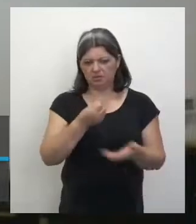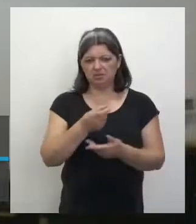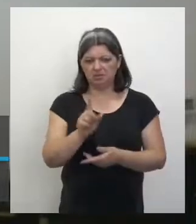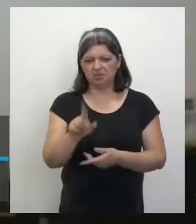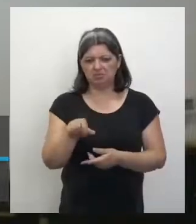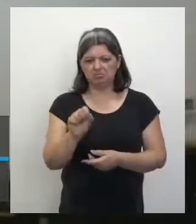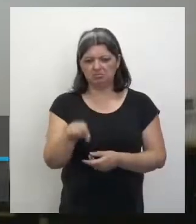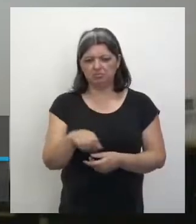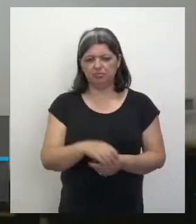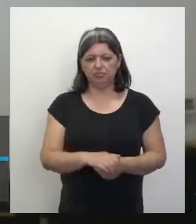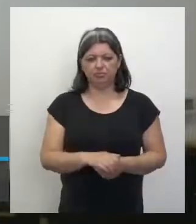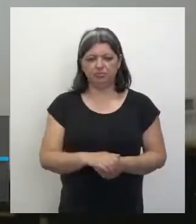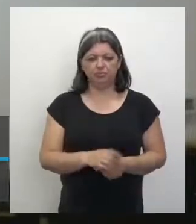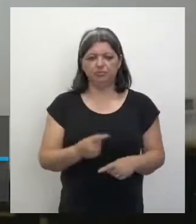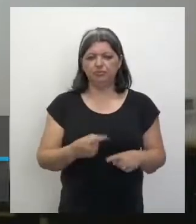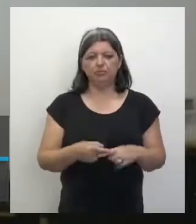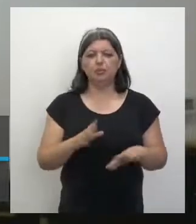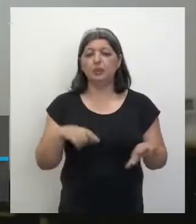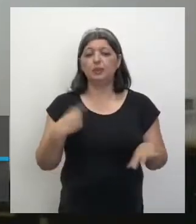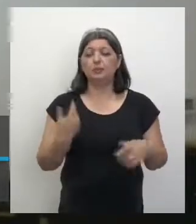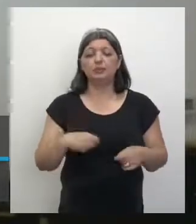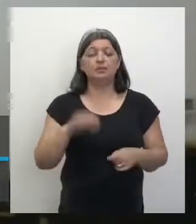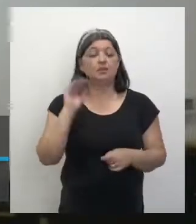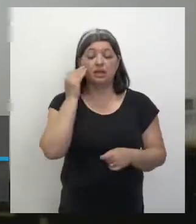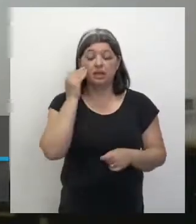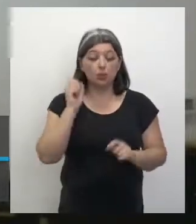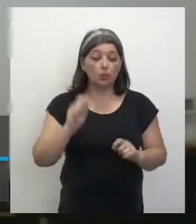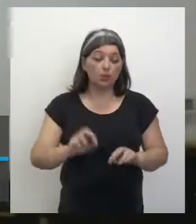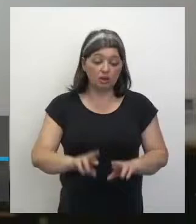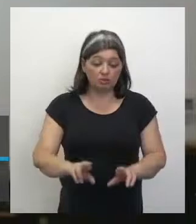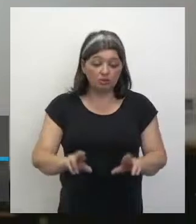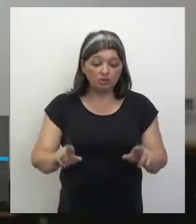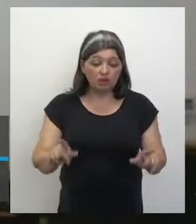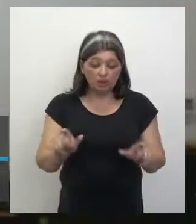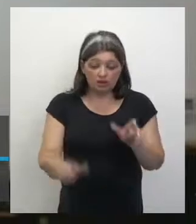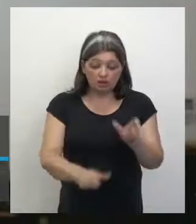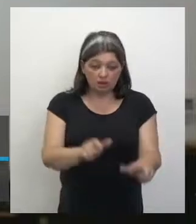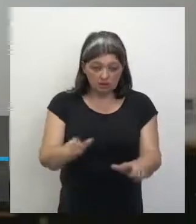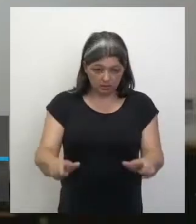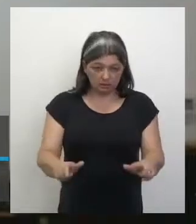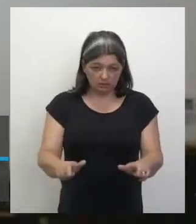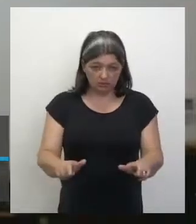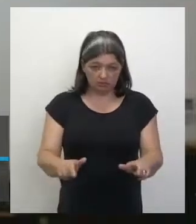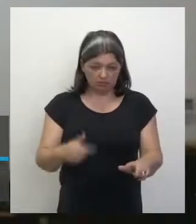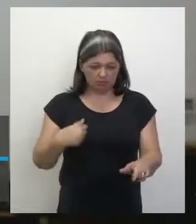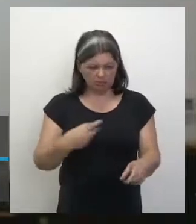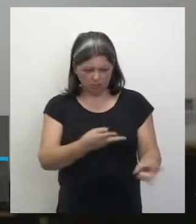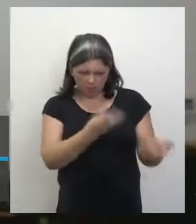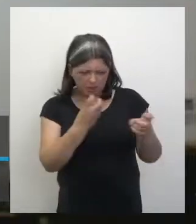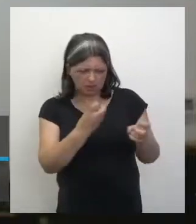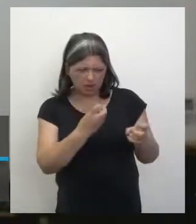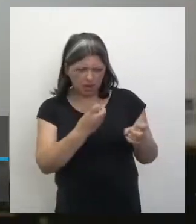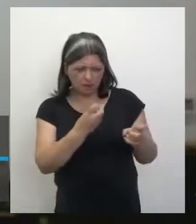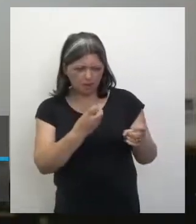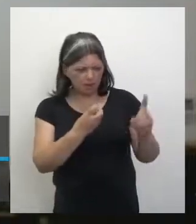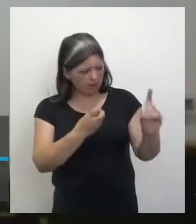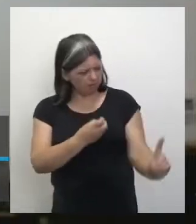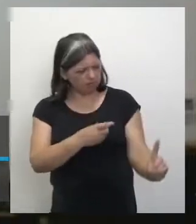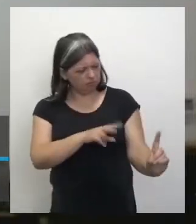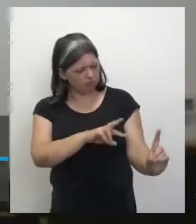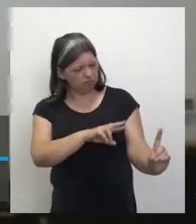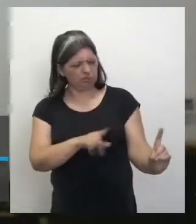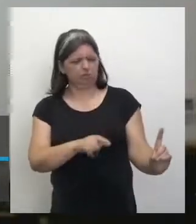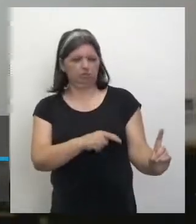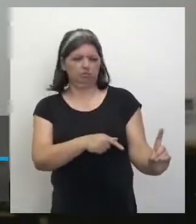temos que entender que essa diferença, né, quando a gente vê o outro na sua diferença, a gente tem que entender que aquela diferença